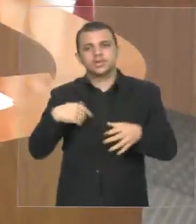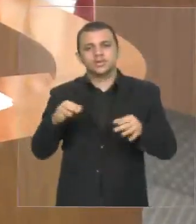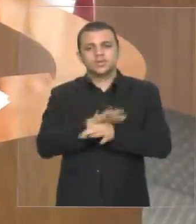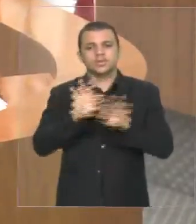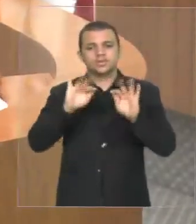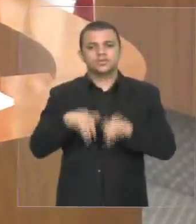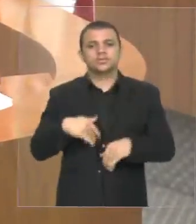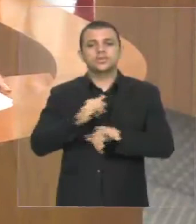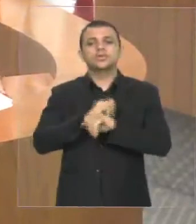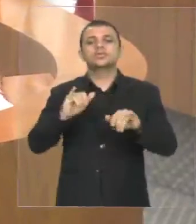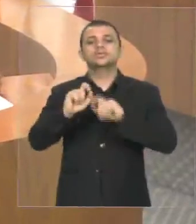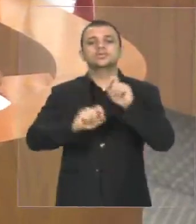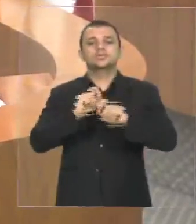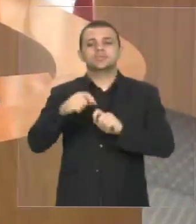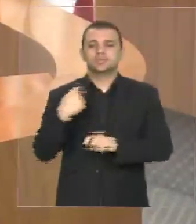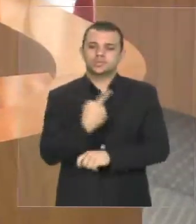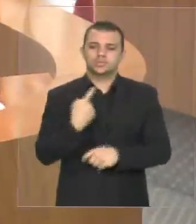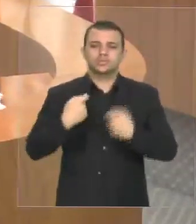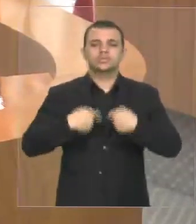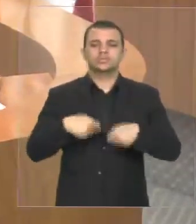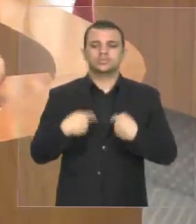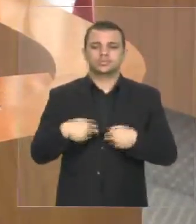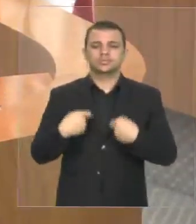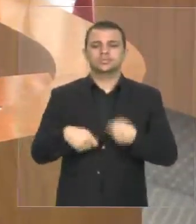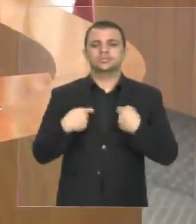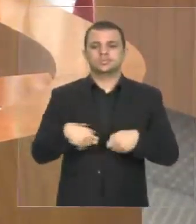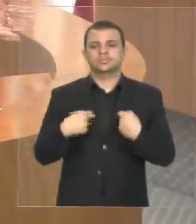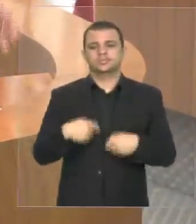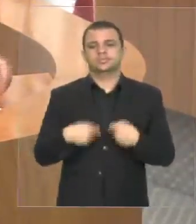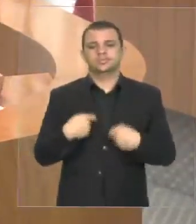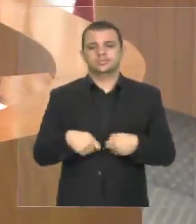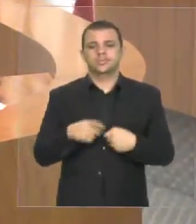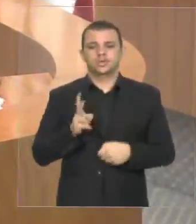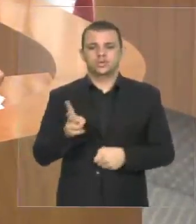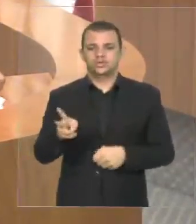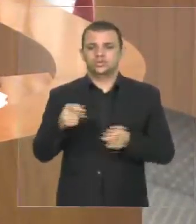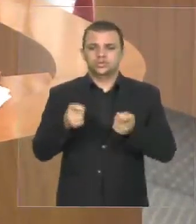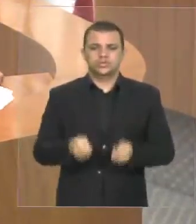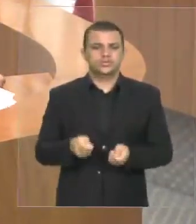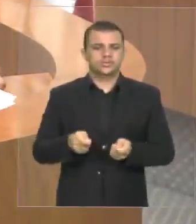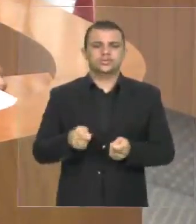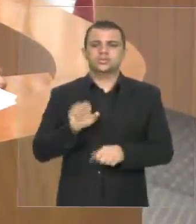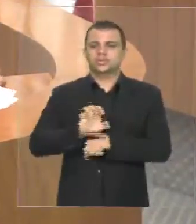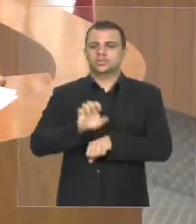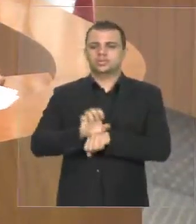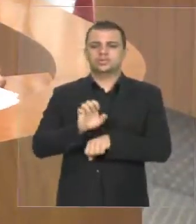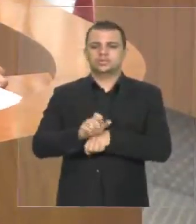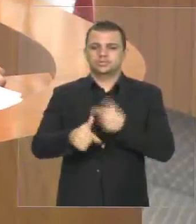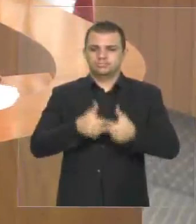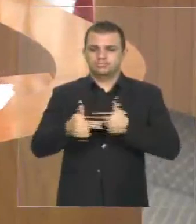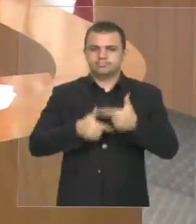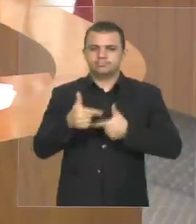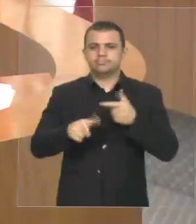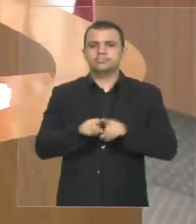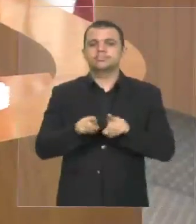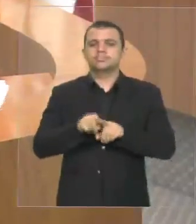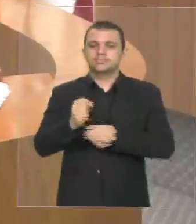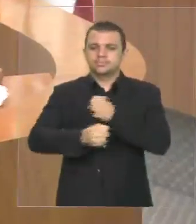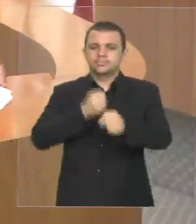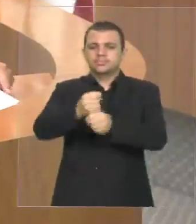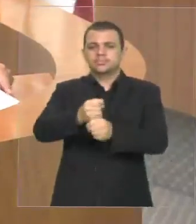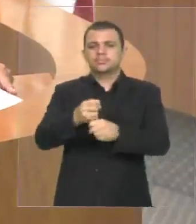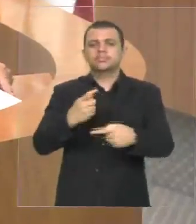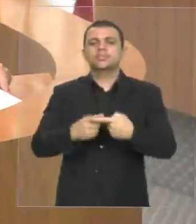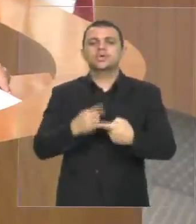dizendo da necessidade da gente conseguir manter o Estado funcionando também no próximo ano,